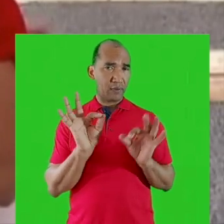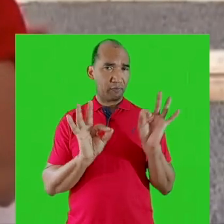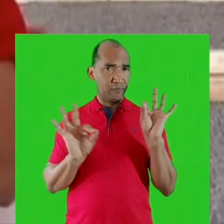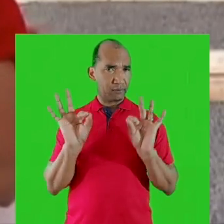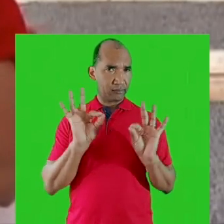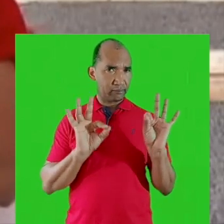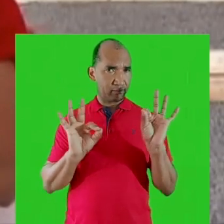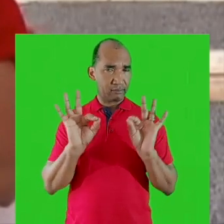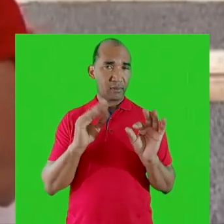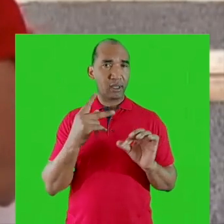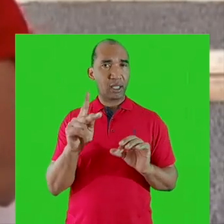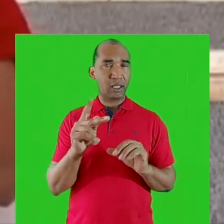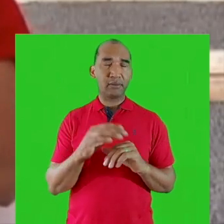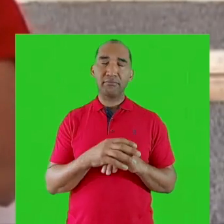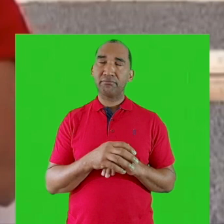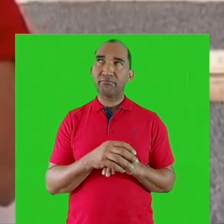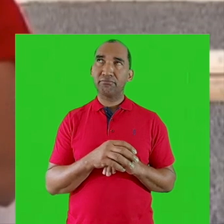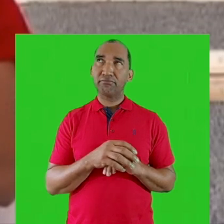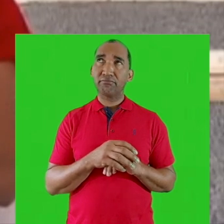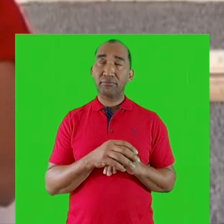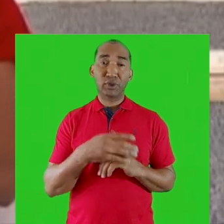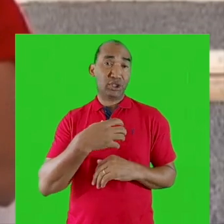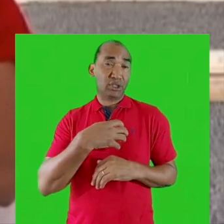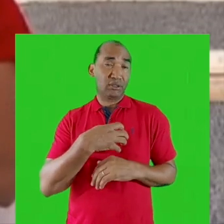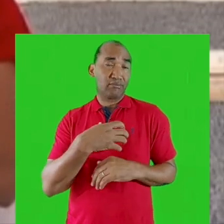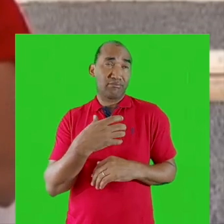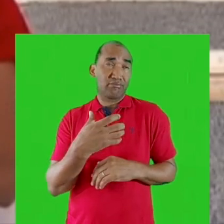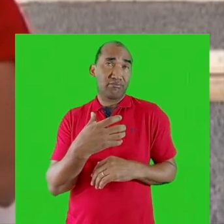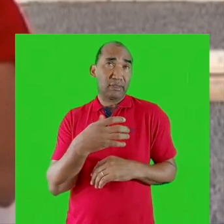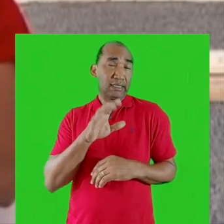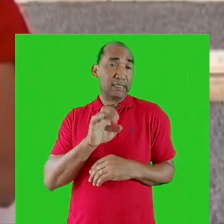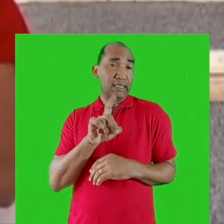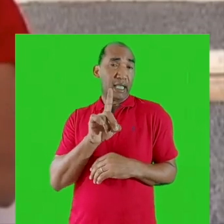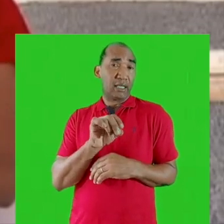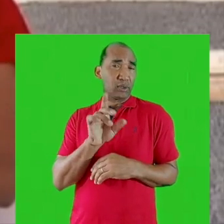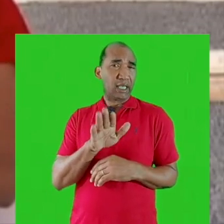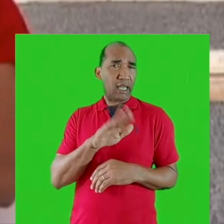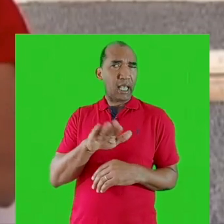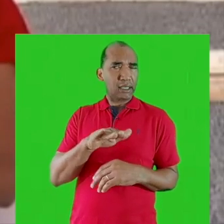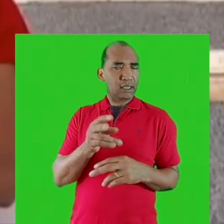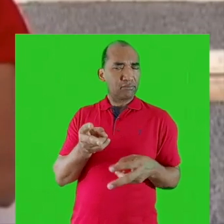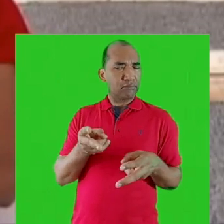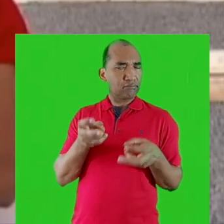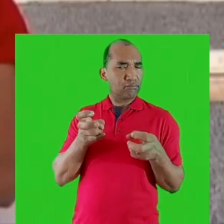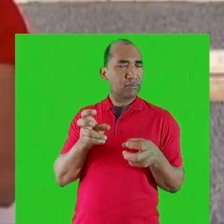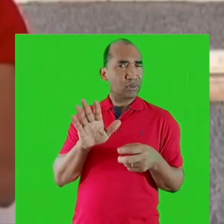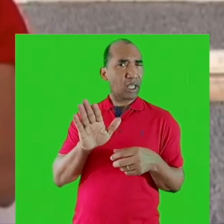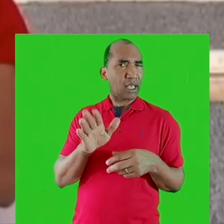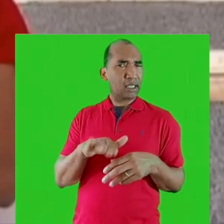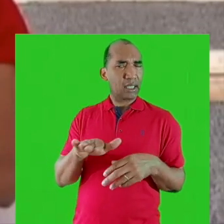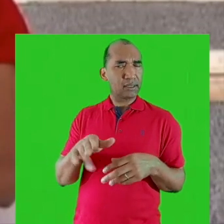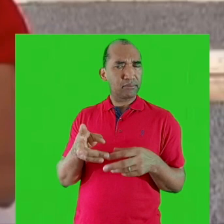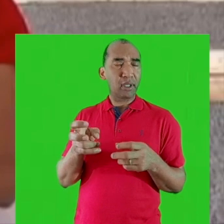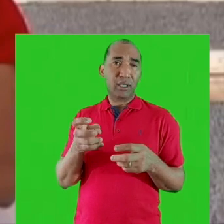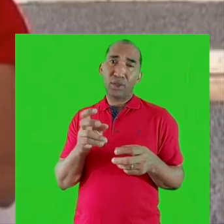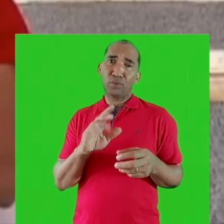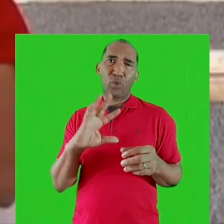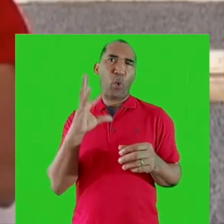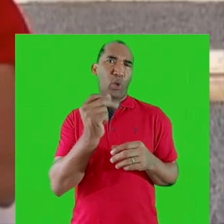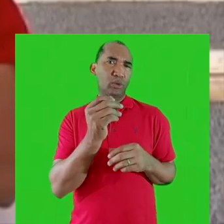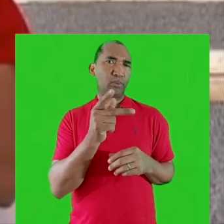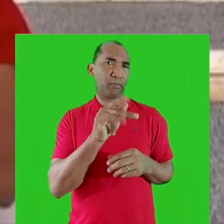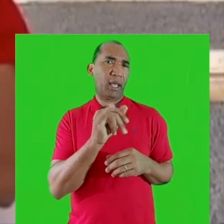maneira feminina dele foi muito cedo. Ele era muito criança ainda, a gente